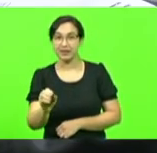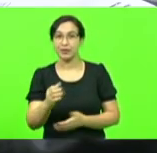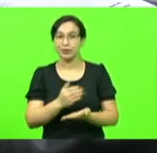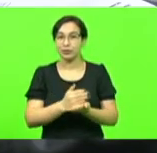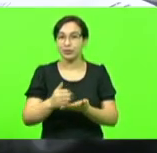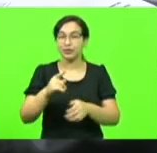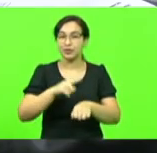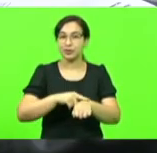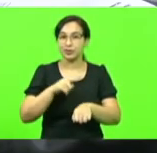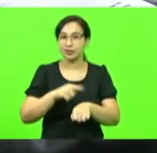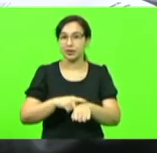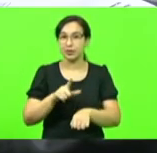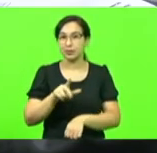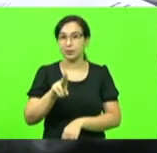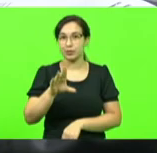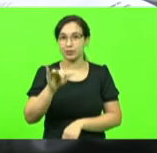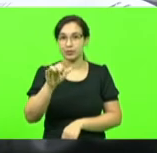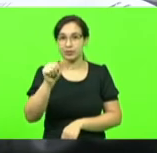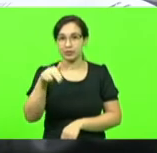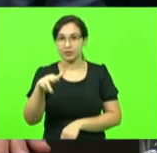Stout. Por favor.